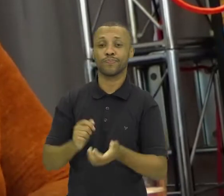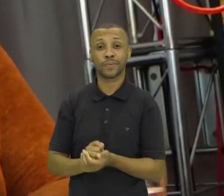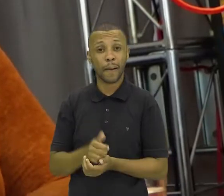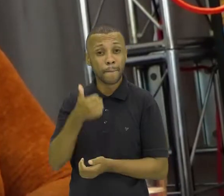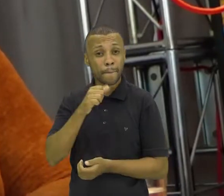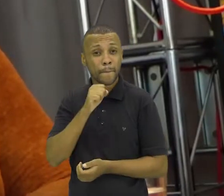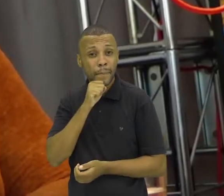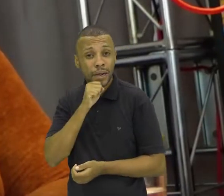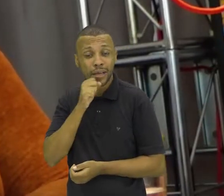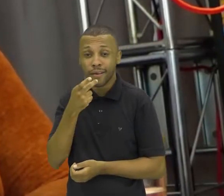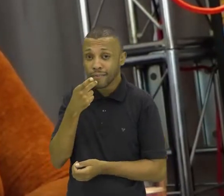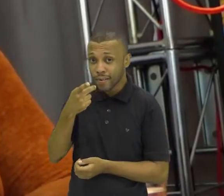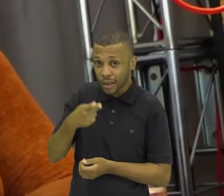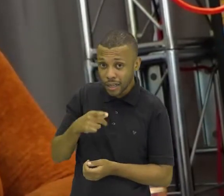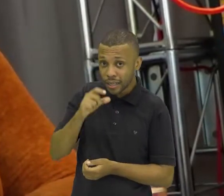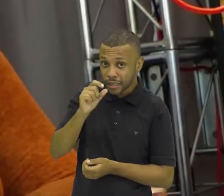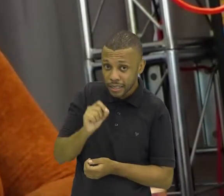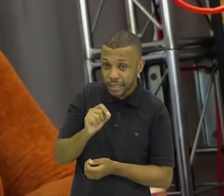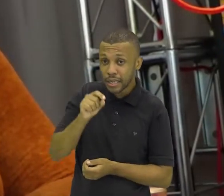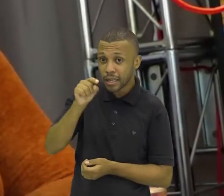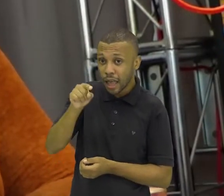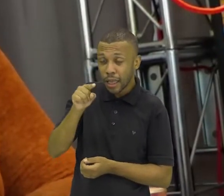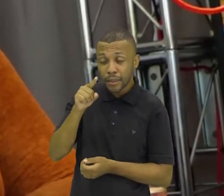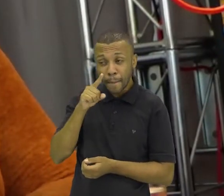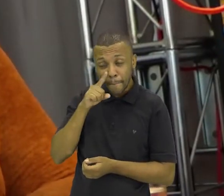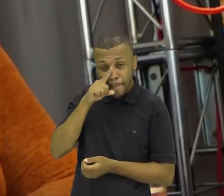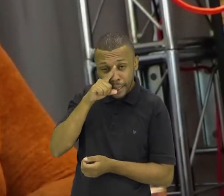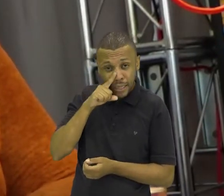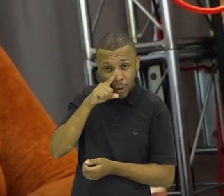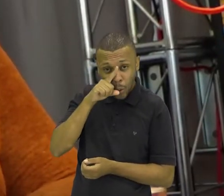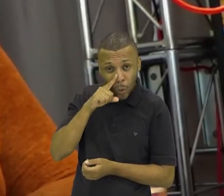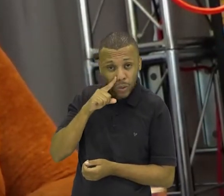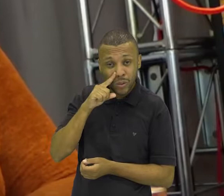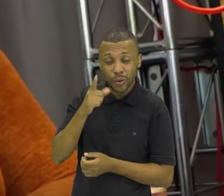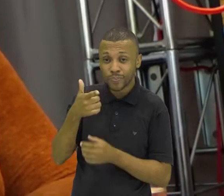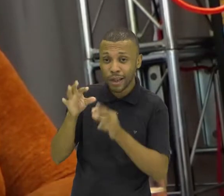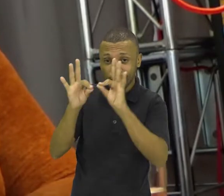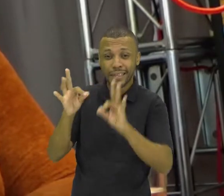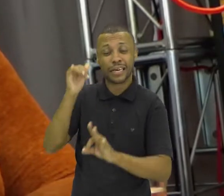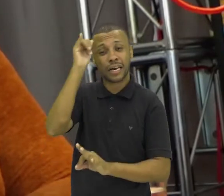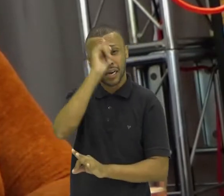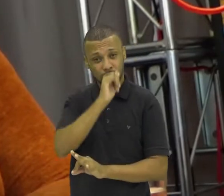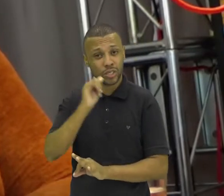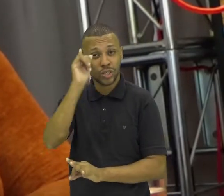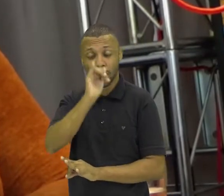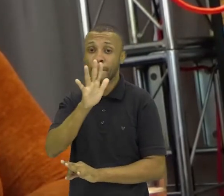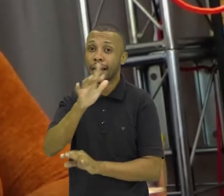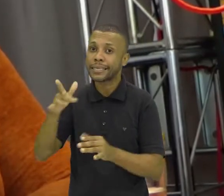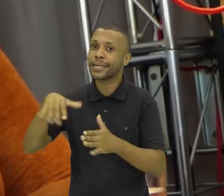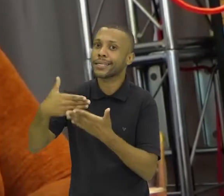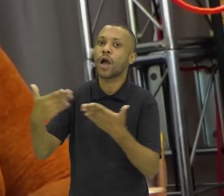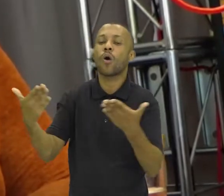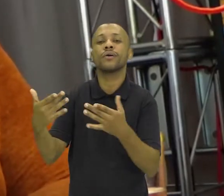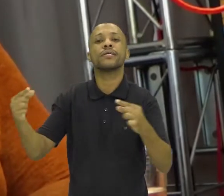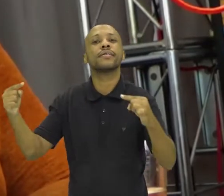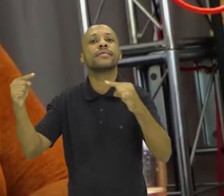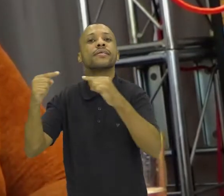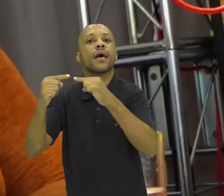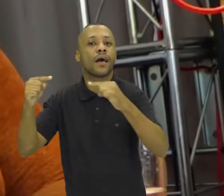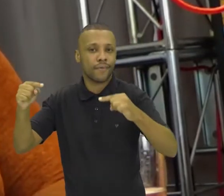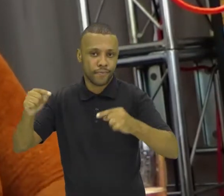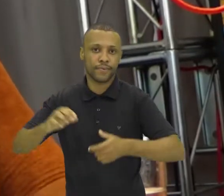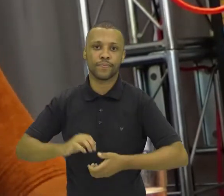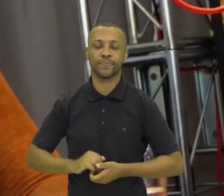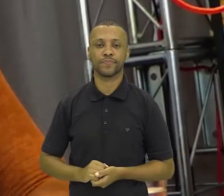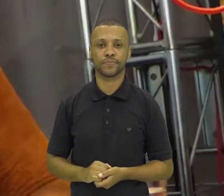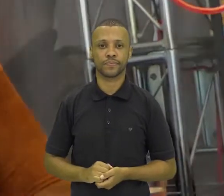fazia. Minha mãe dizia que é de pequenino que se torce o pepino. Então, hoje a gente ditado tem antigo, mas que é verdade. Né? Hoje na operação a gente tem